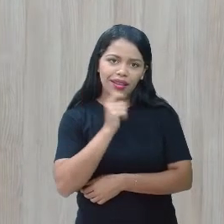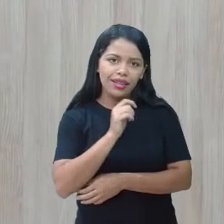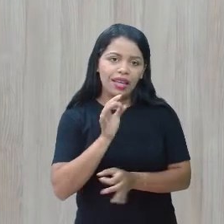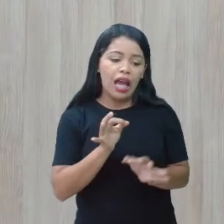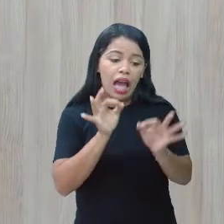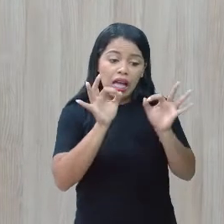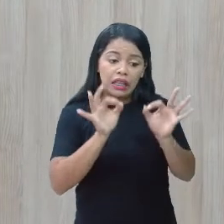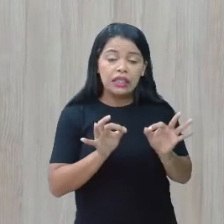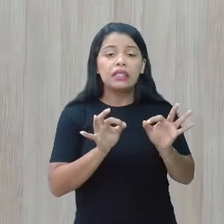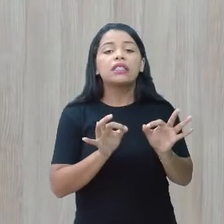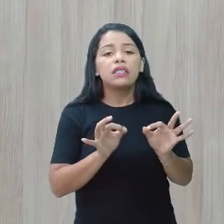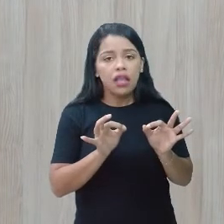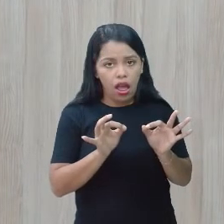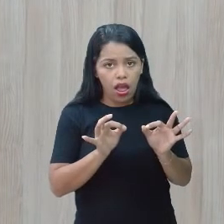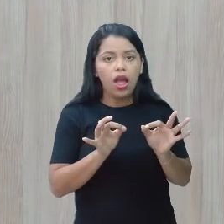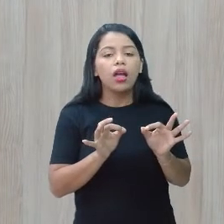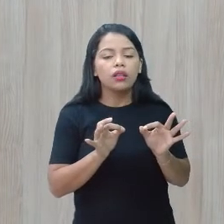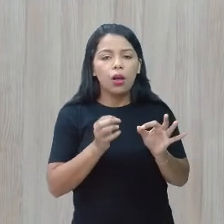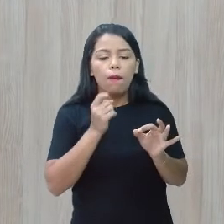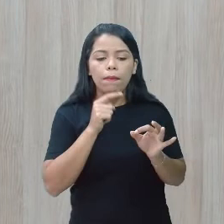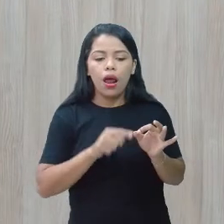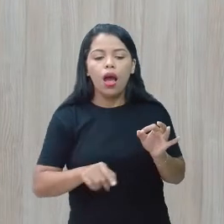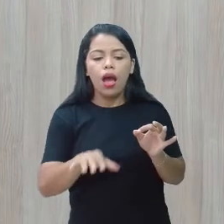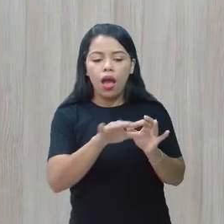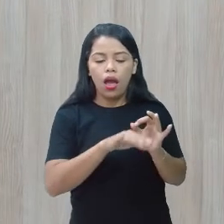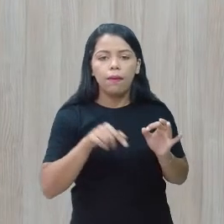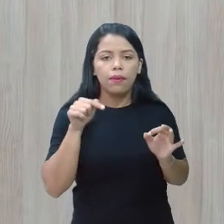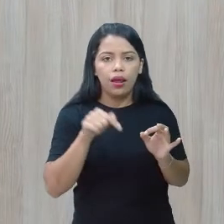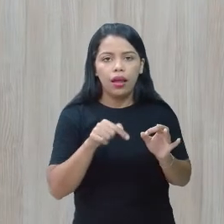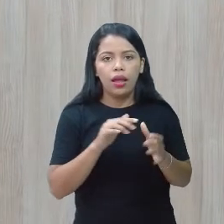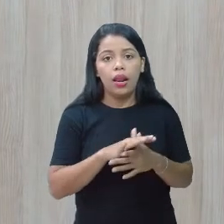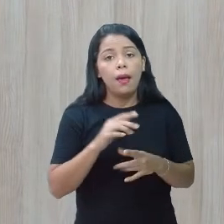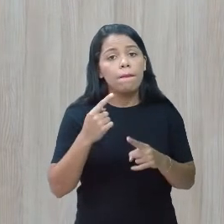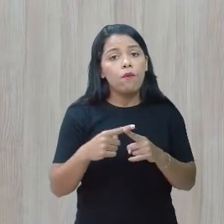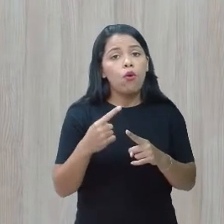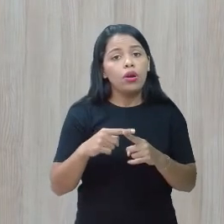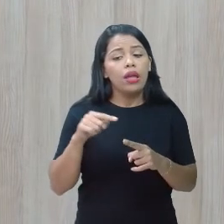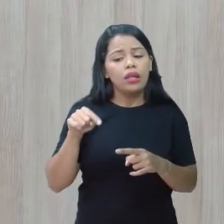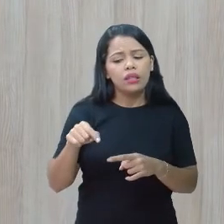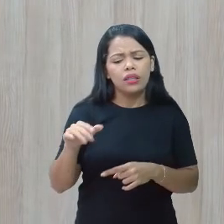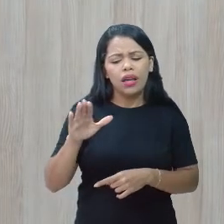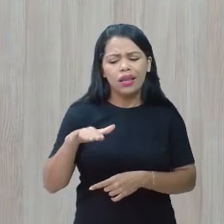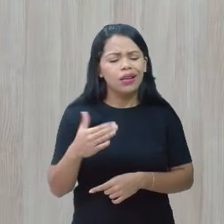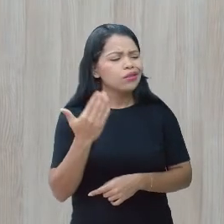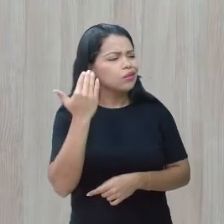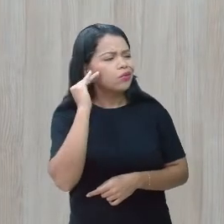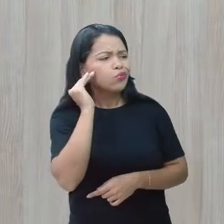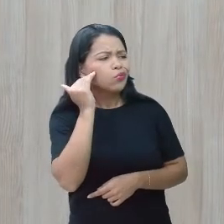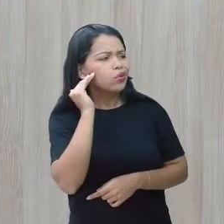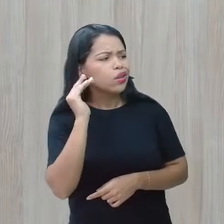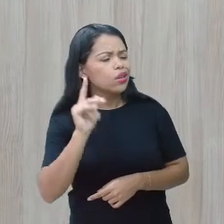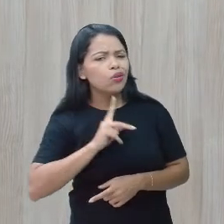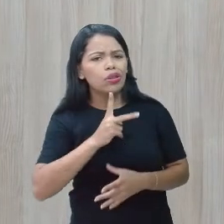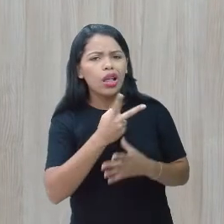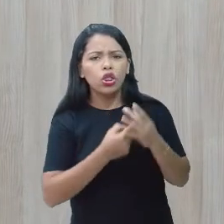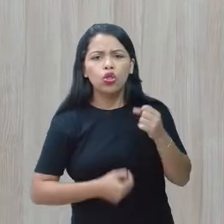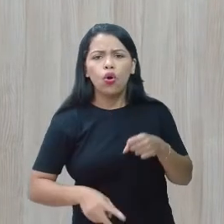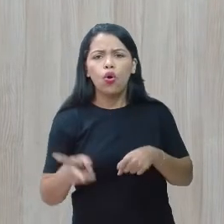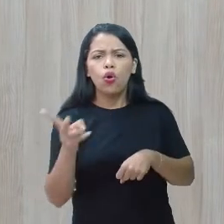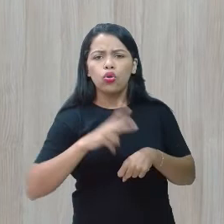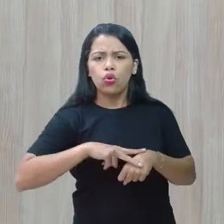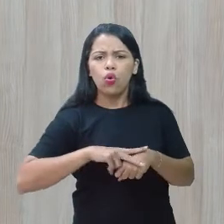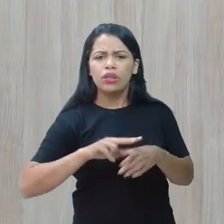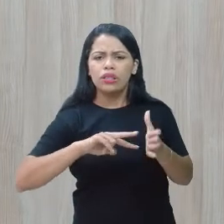não entende, ou se tem duplo sentido, ela terá na sua mente, não é? Na